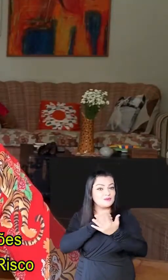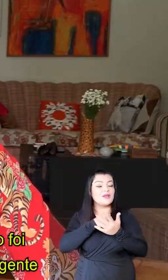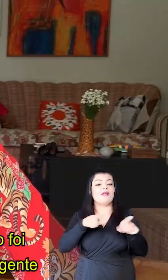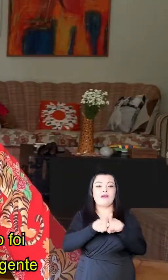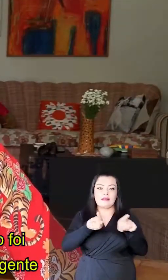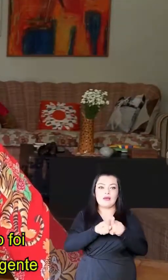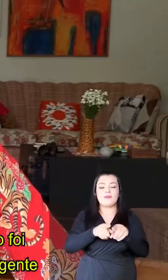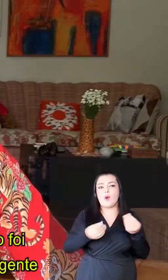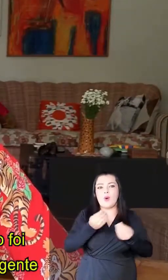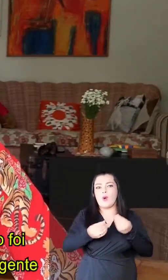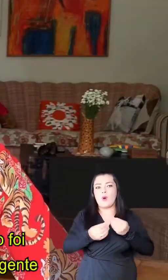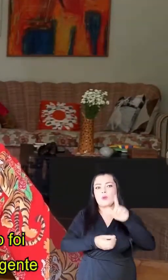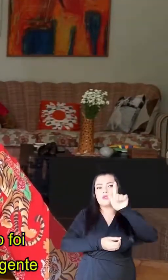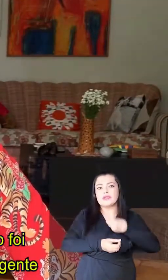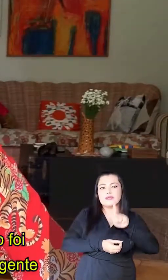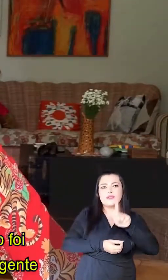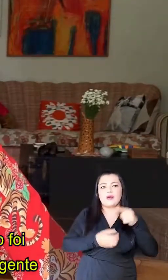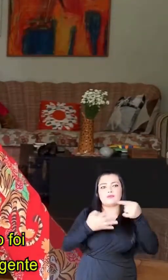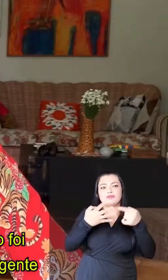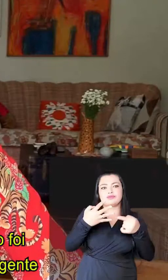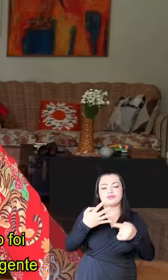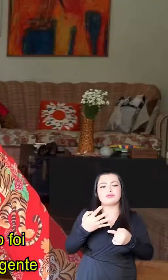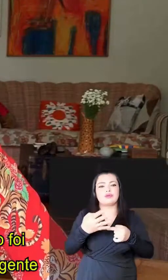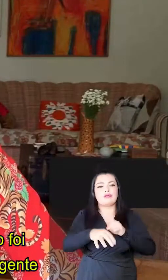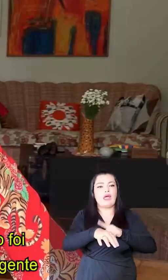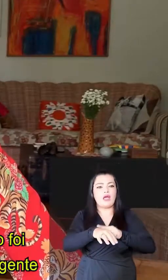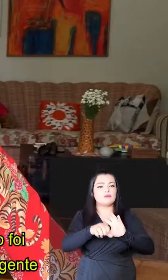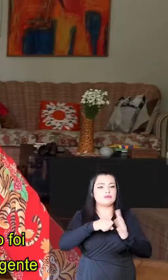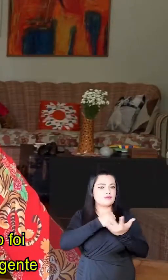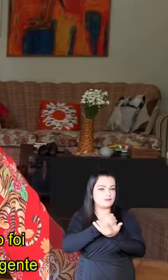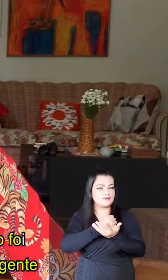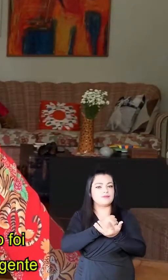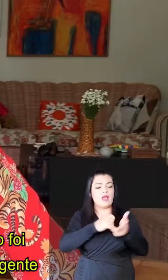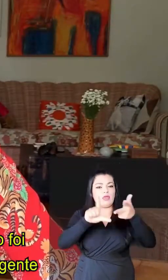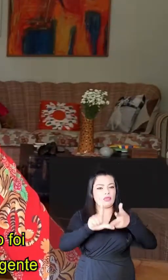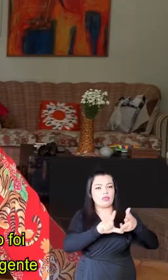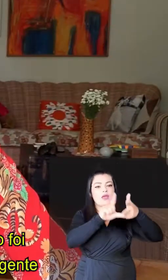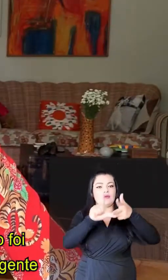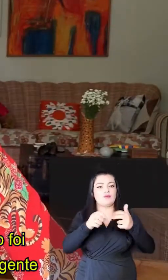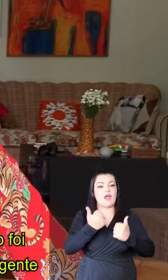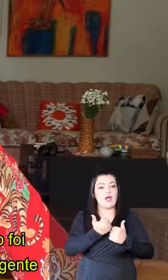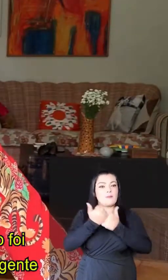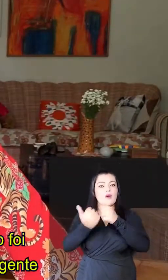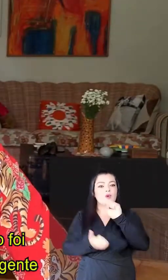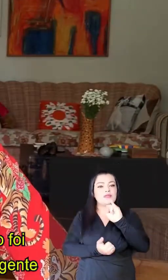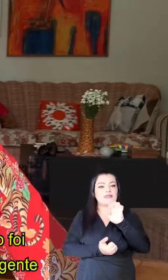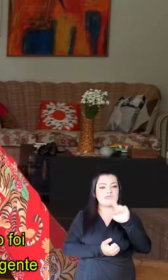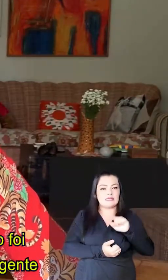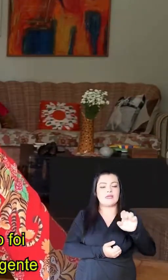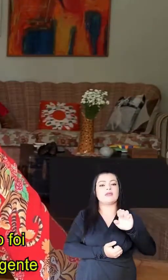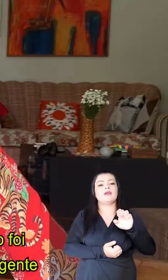risco em meio à pandemia. Esse ciclo de webinário foi realizado com apoio do SISEM e do